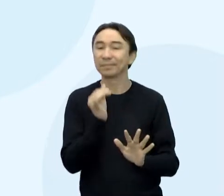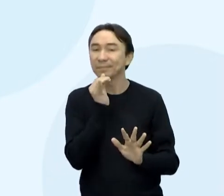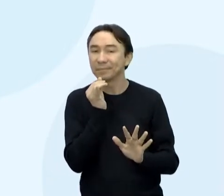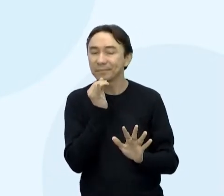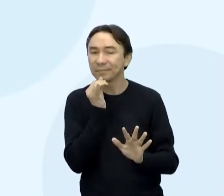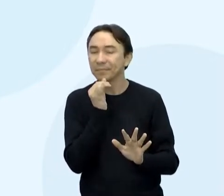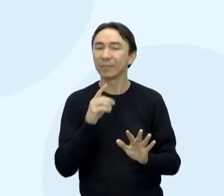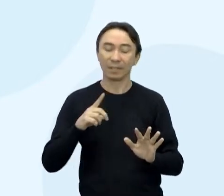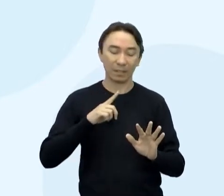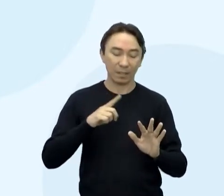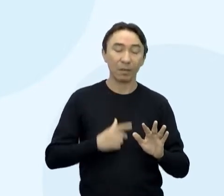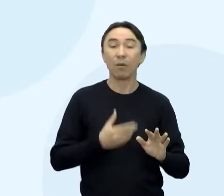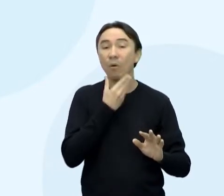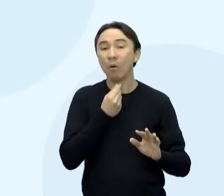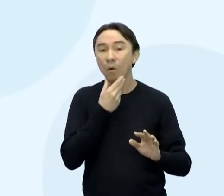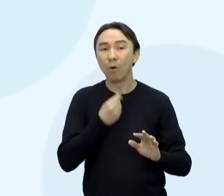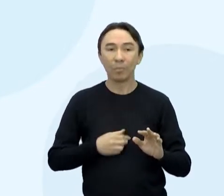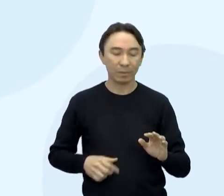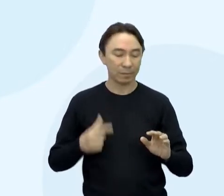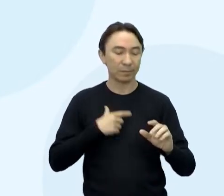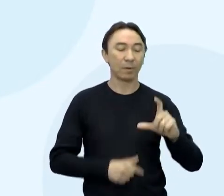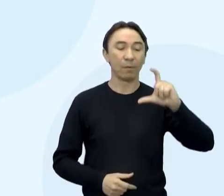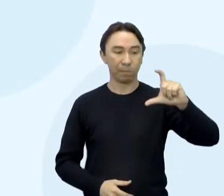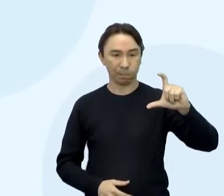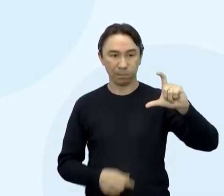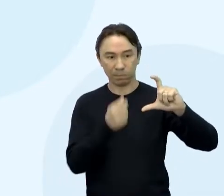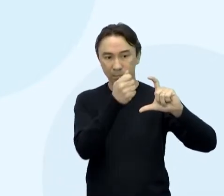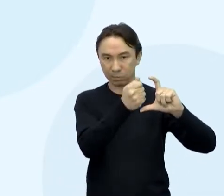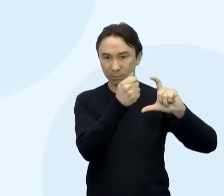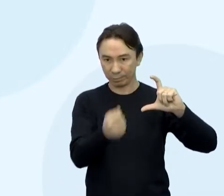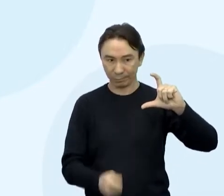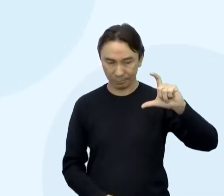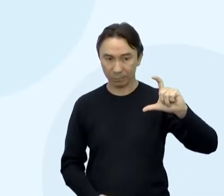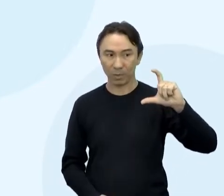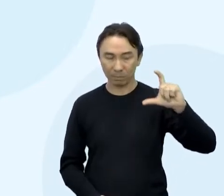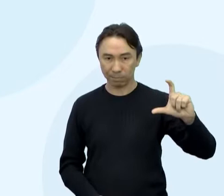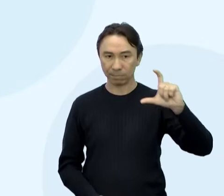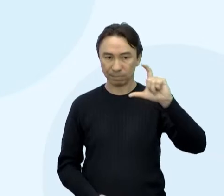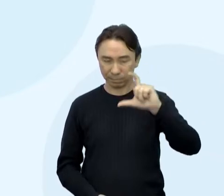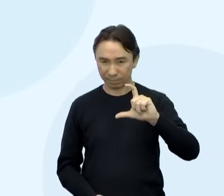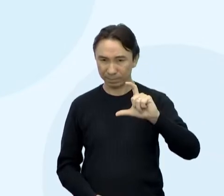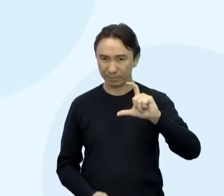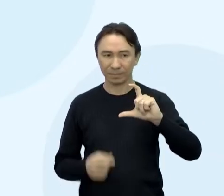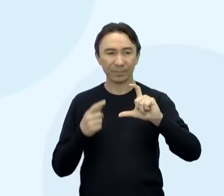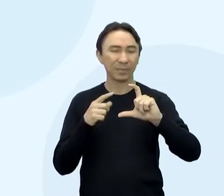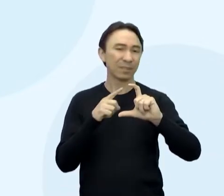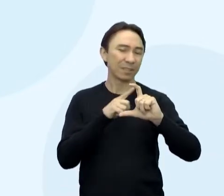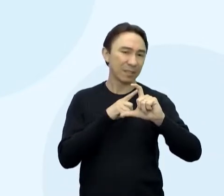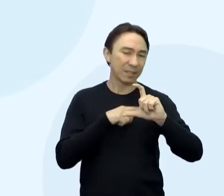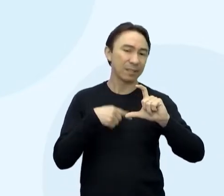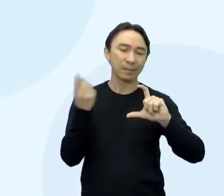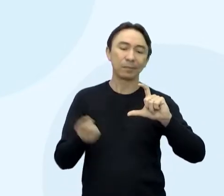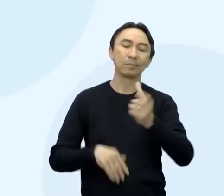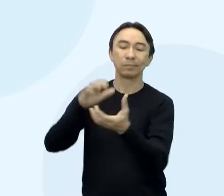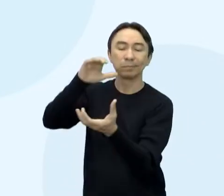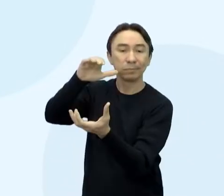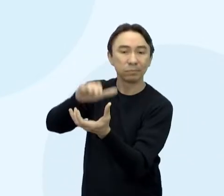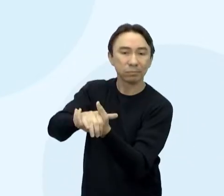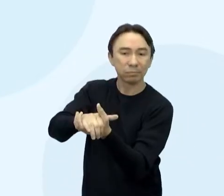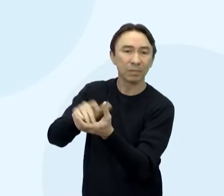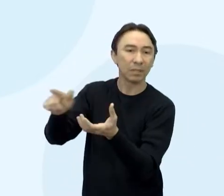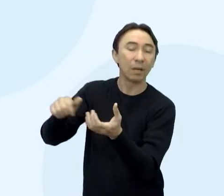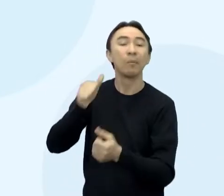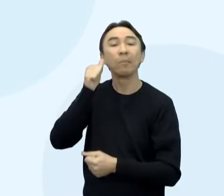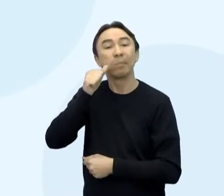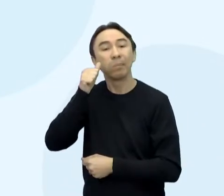homem que é azão, e ele vai, né, ele se cruzou, enfim, com uma mulher que é